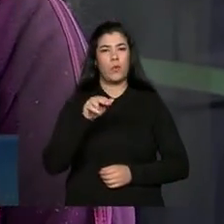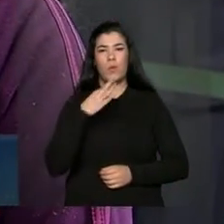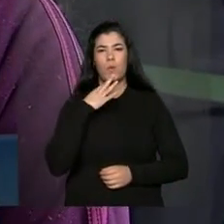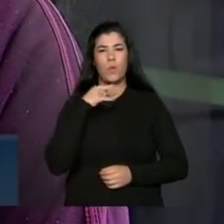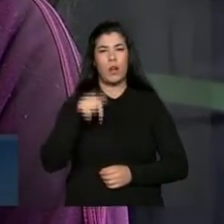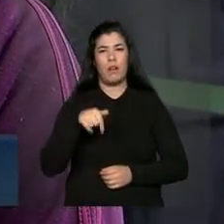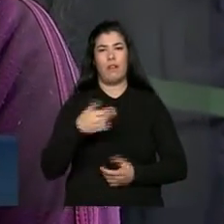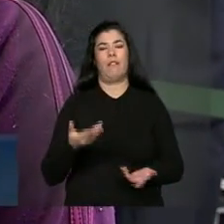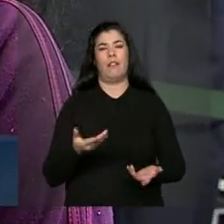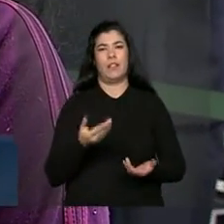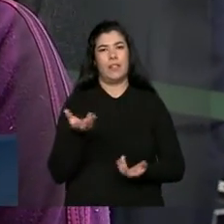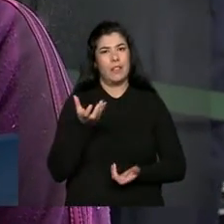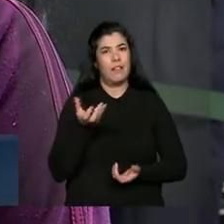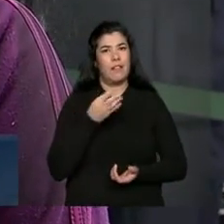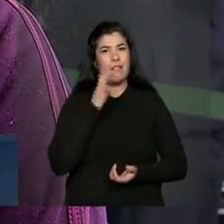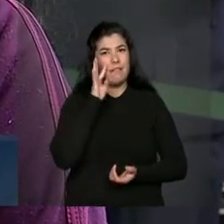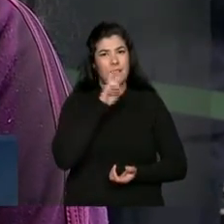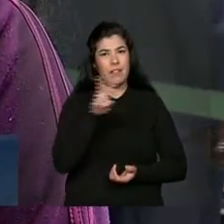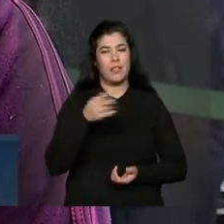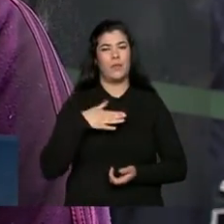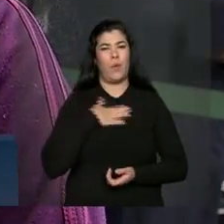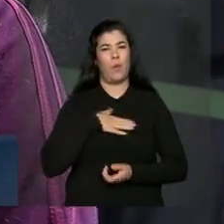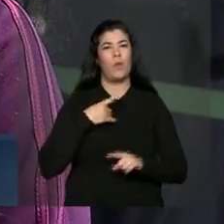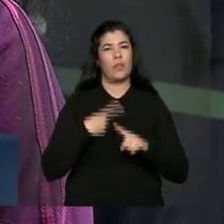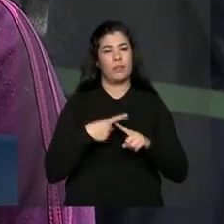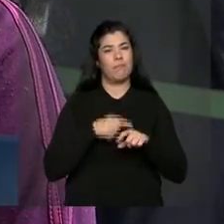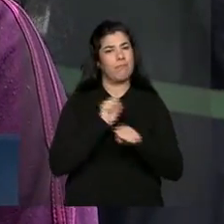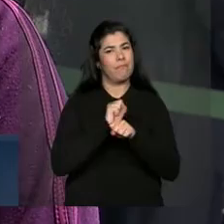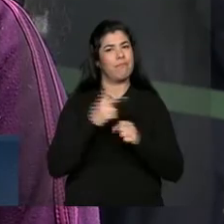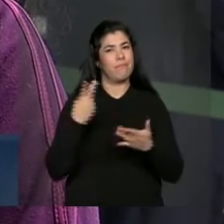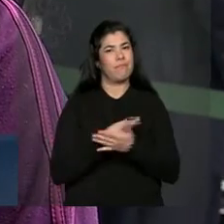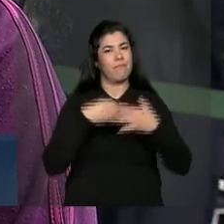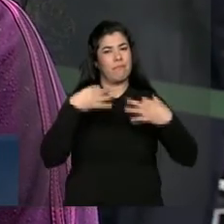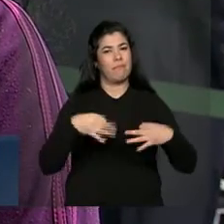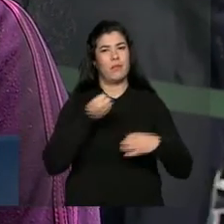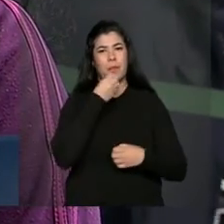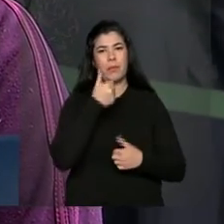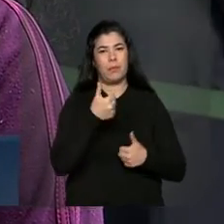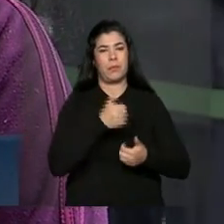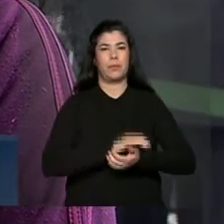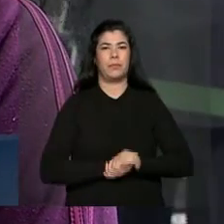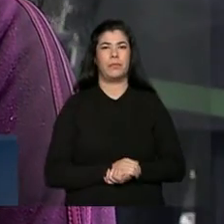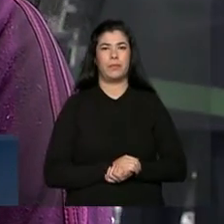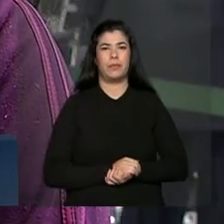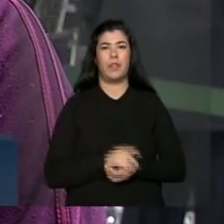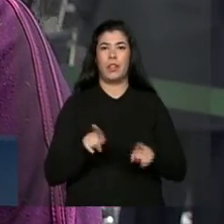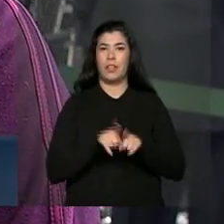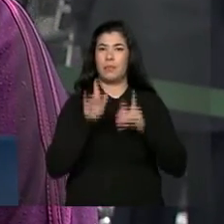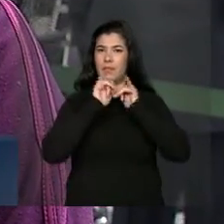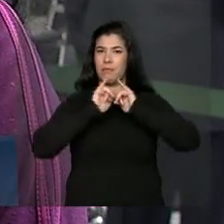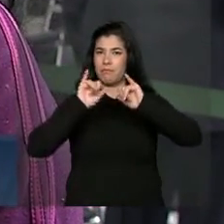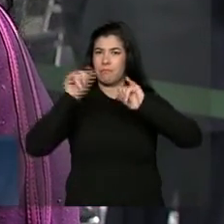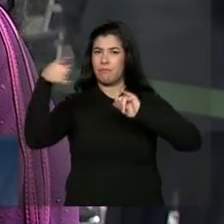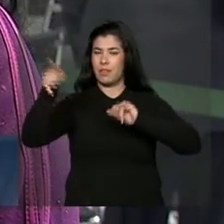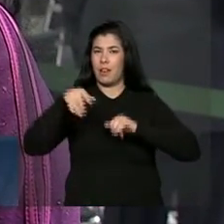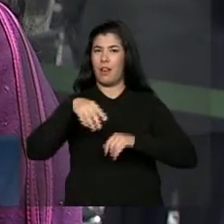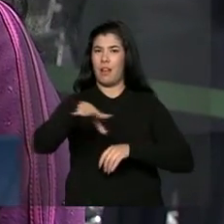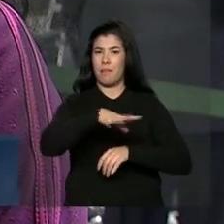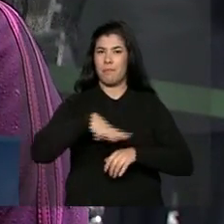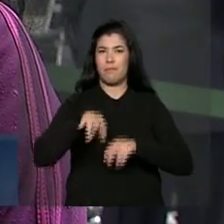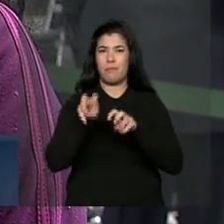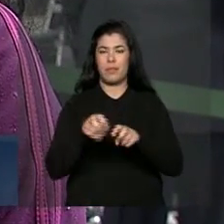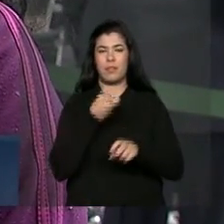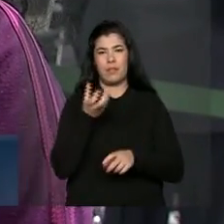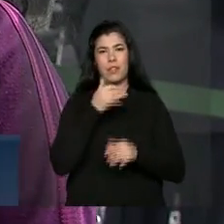vindo, estou gostando, eu espero que corra tudo bem, está muito bom. Levar boas notícias lá para o campo, né? Com certeza, quero